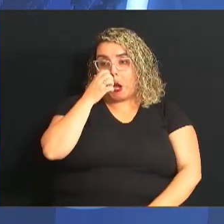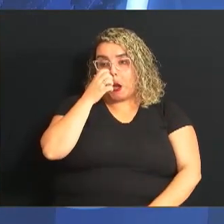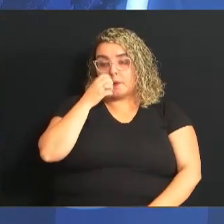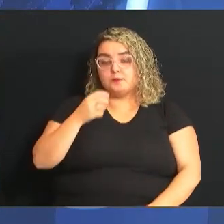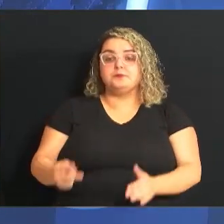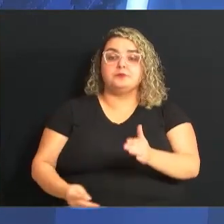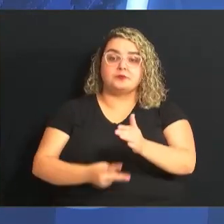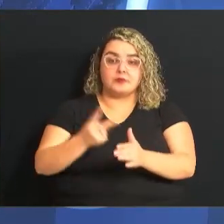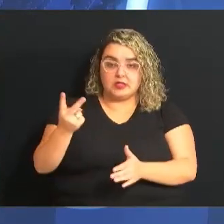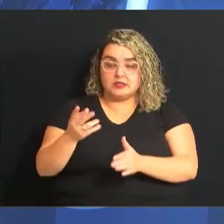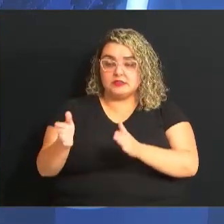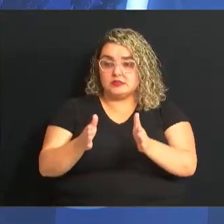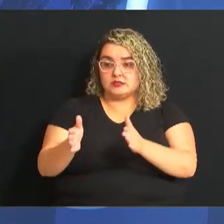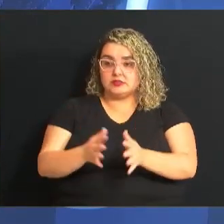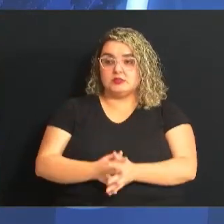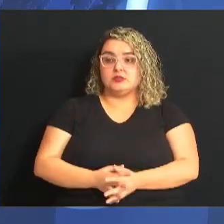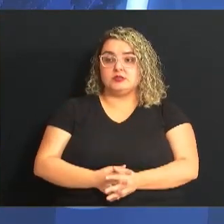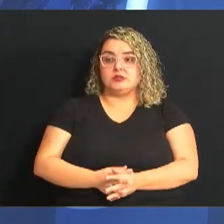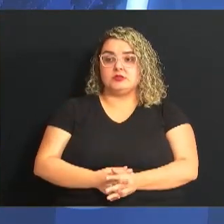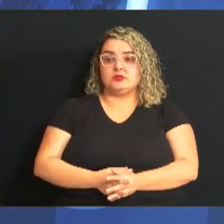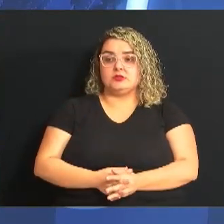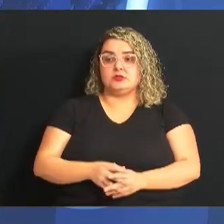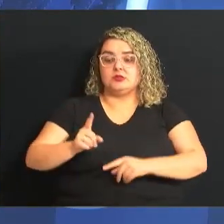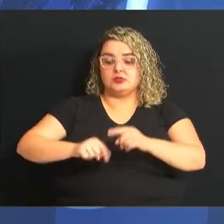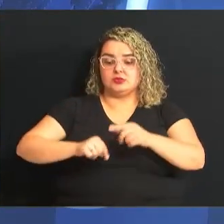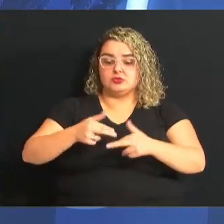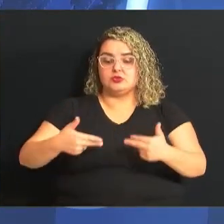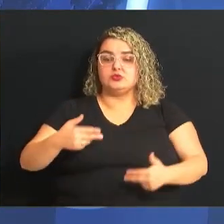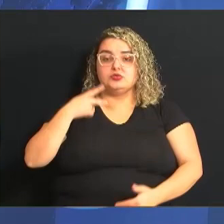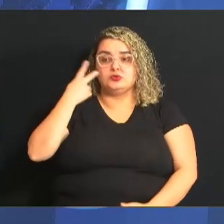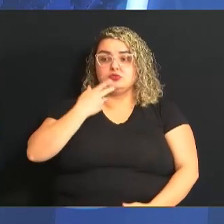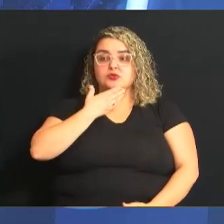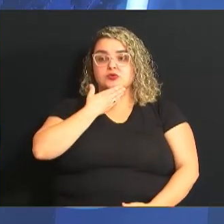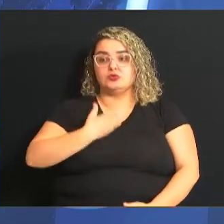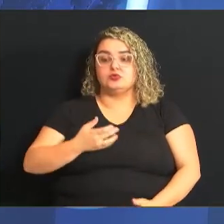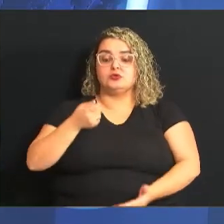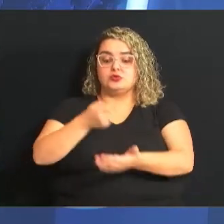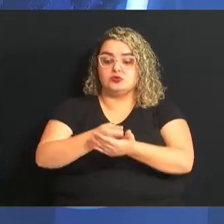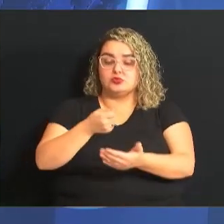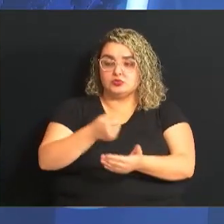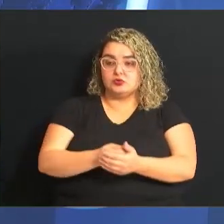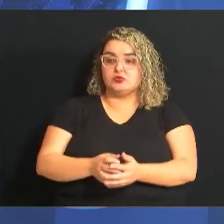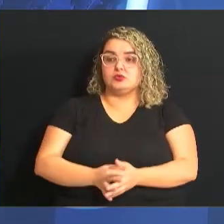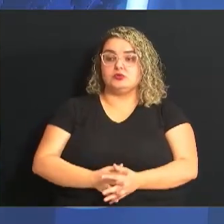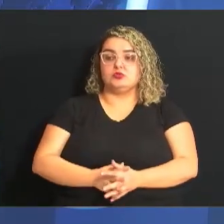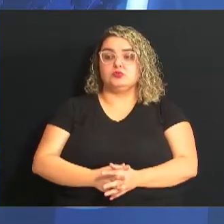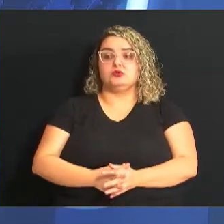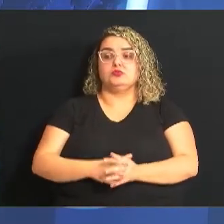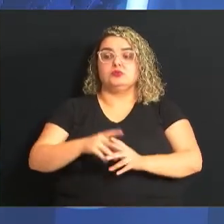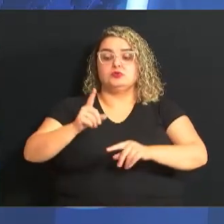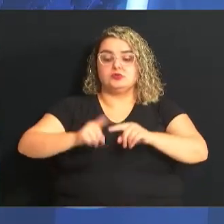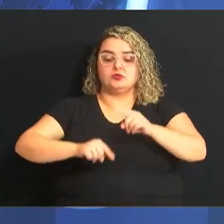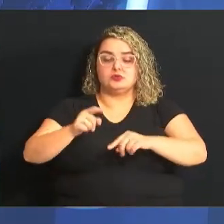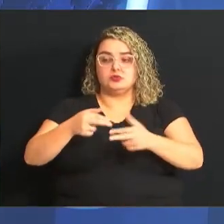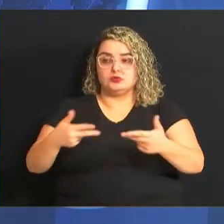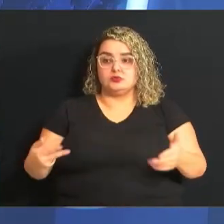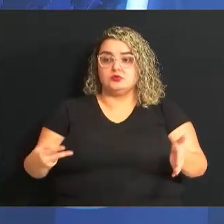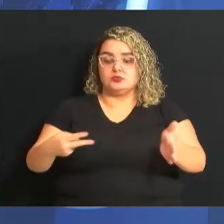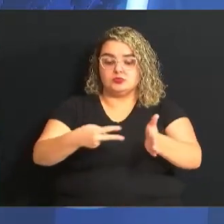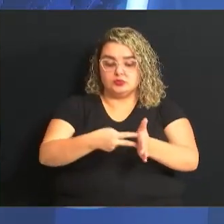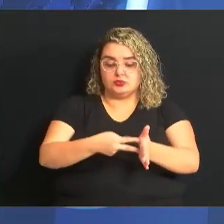aquilo que minha filha sempre diz: pai, atenda os pacientes com Deus